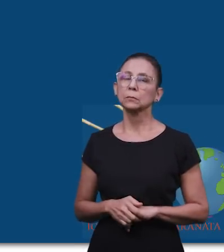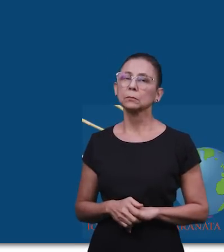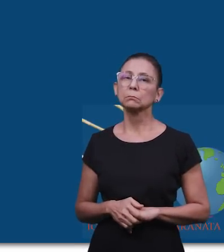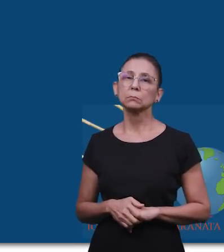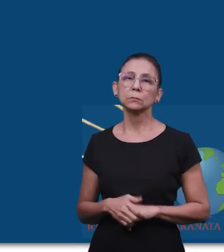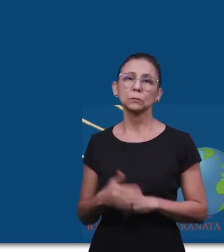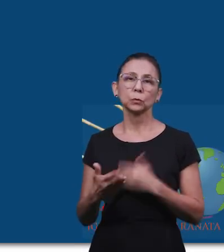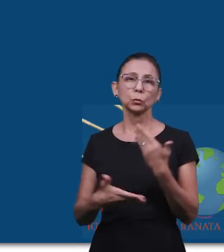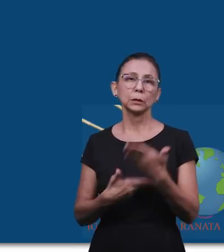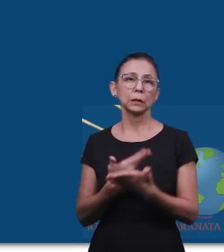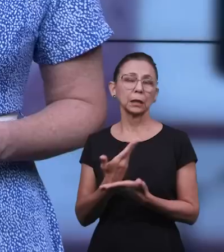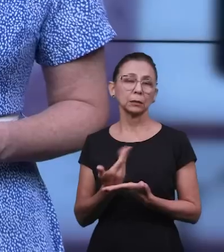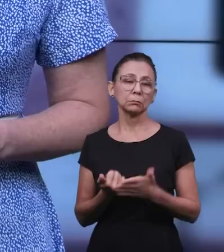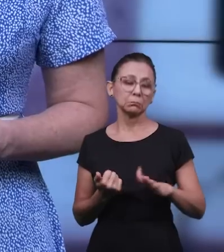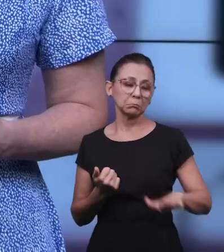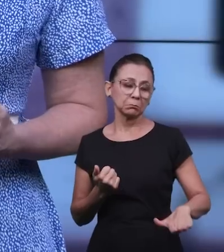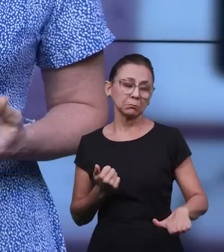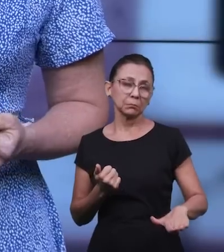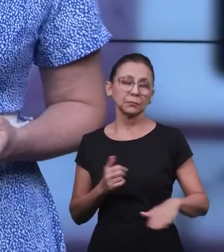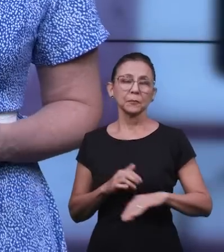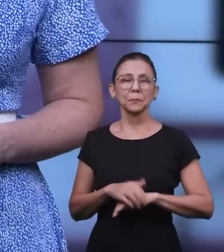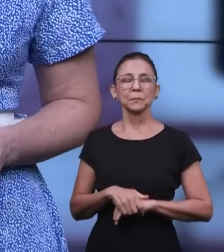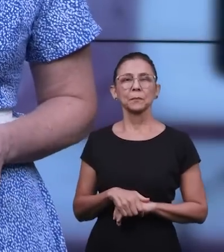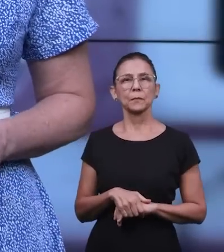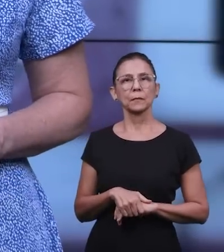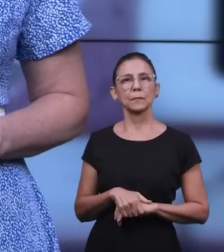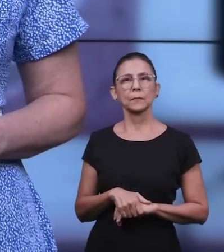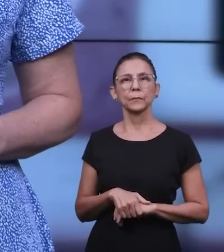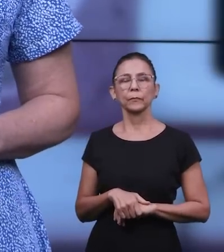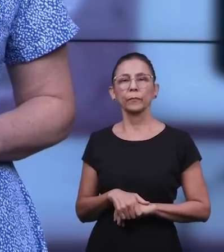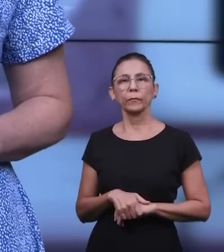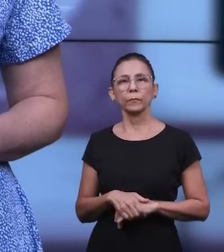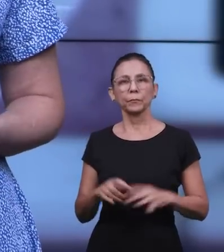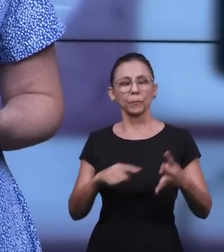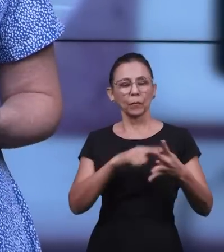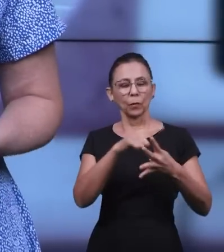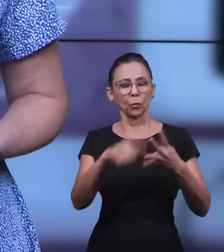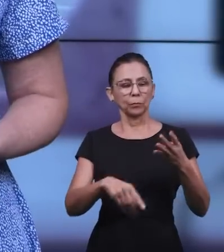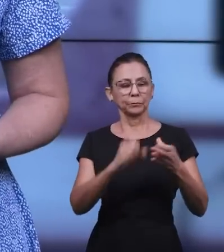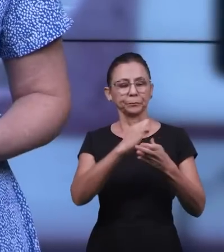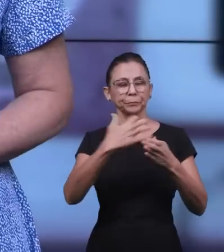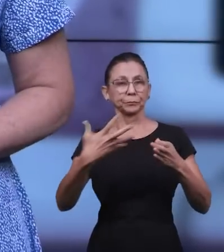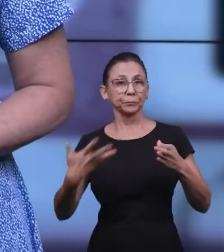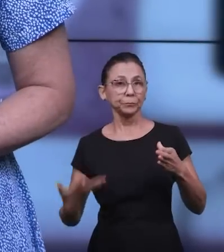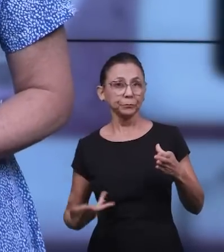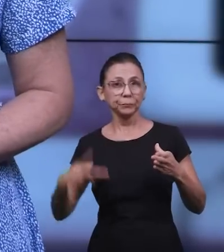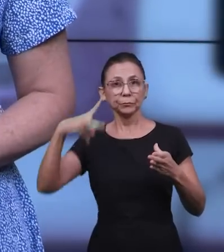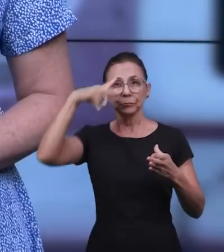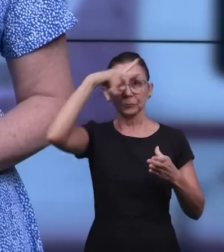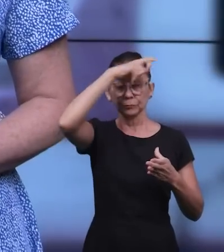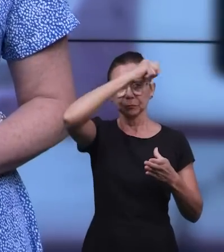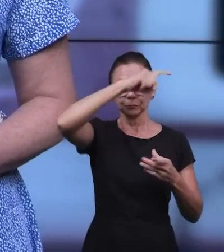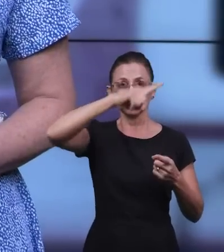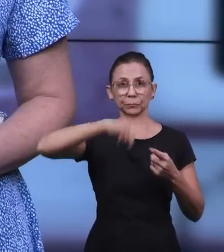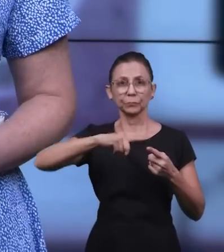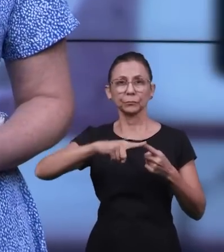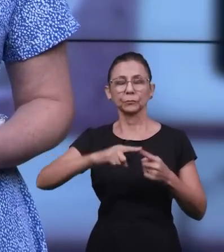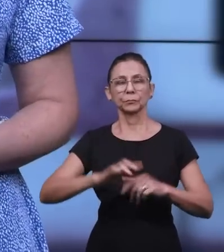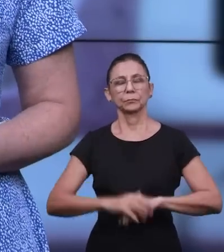uma criança menor. Nesta etapa, tem 4 características fortes. Eles são